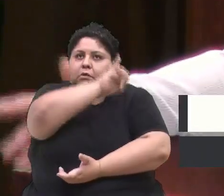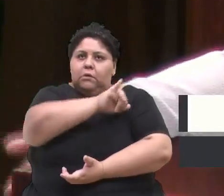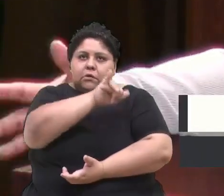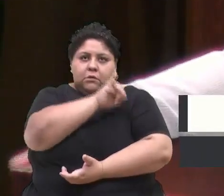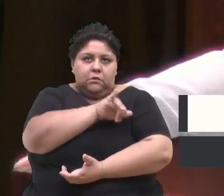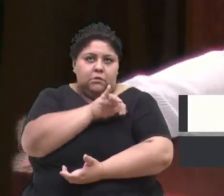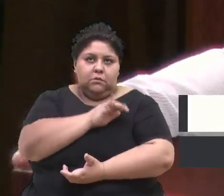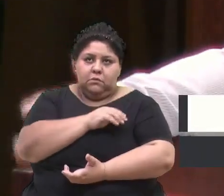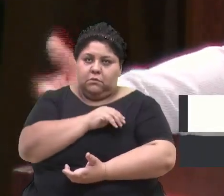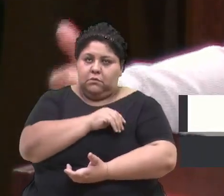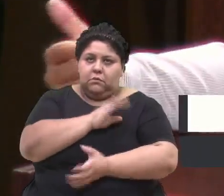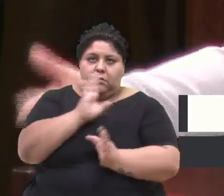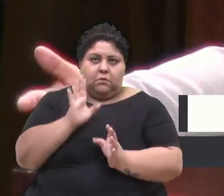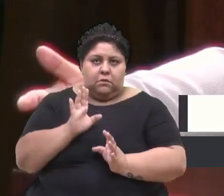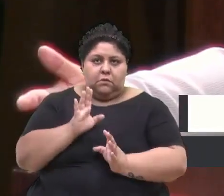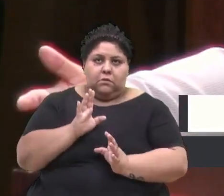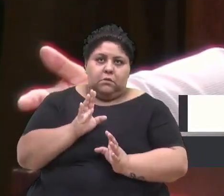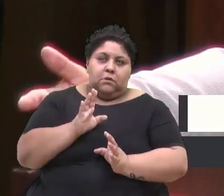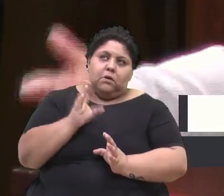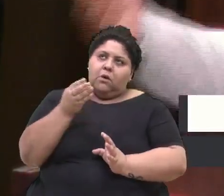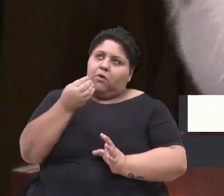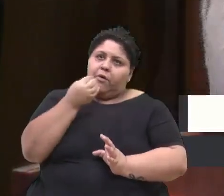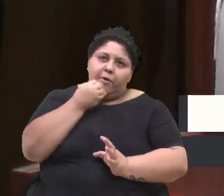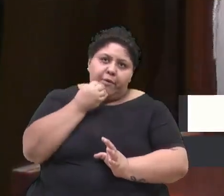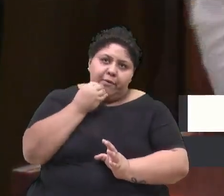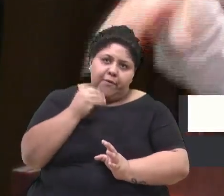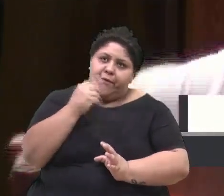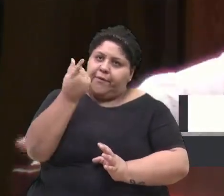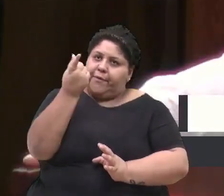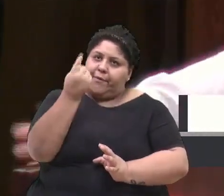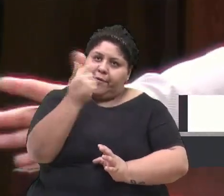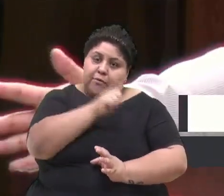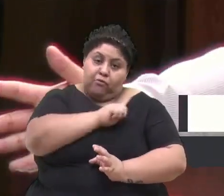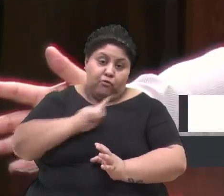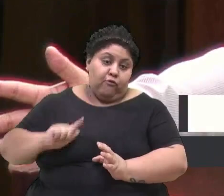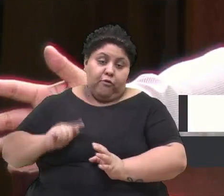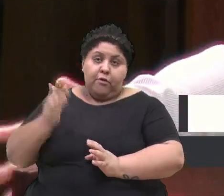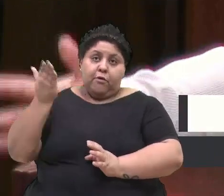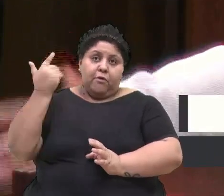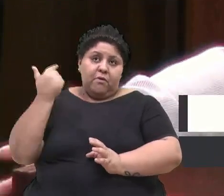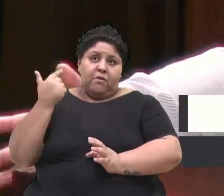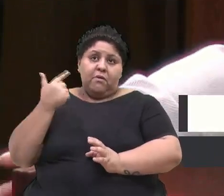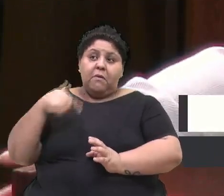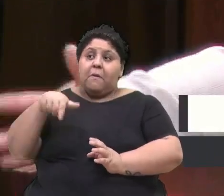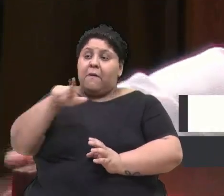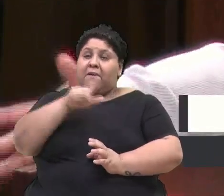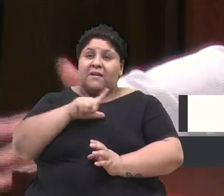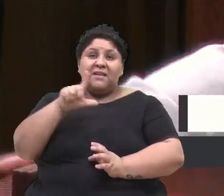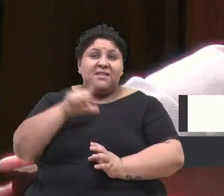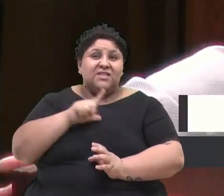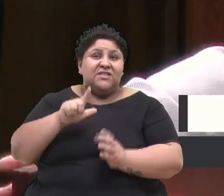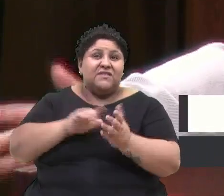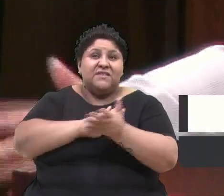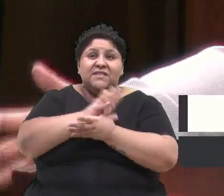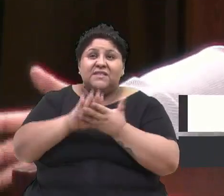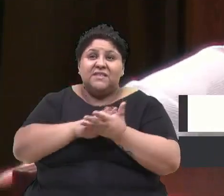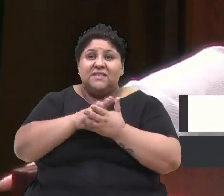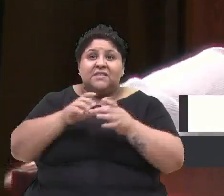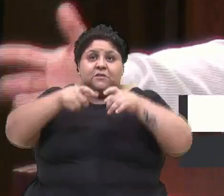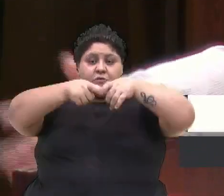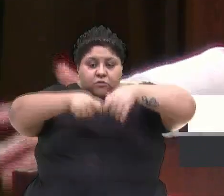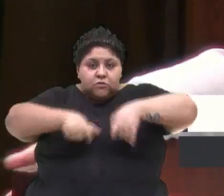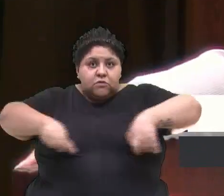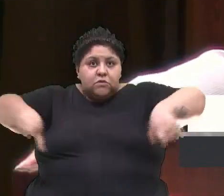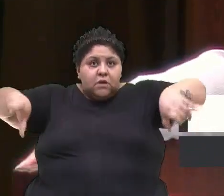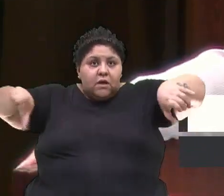o Ministério, claro, estava executando um orçamento do governo passado. Mas, praticamente, nós não tivemos nenhuma pista de skate, nenhum projeto. E nós